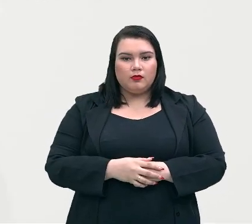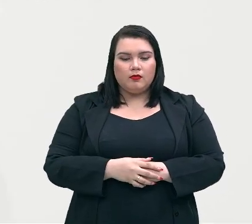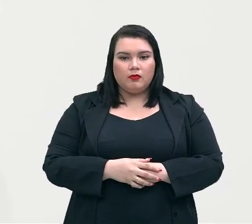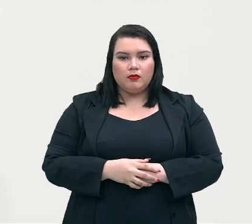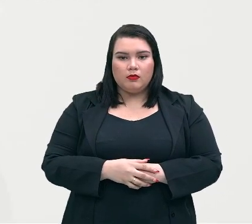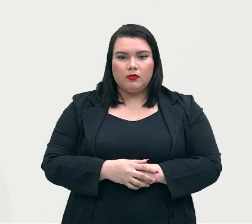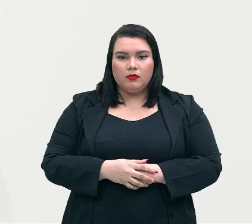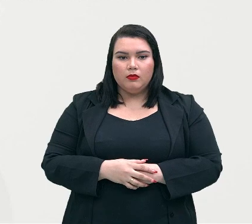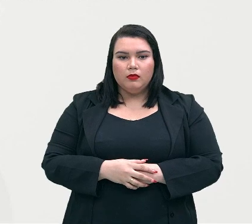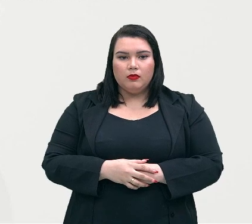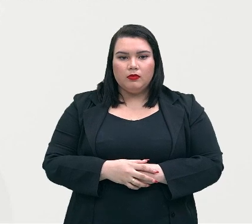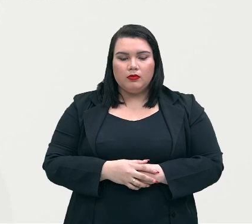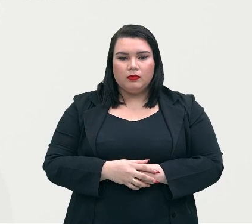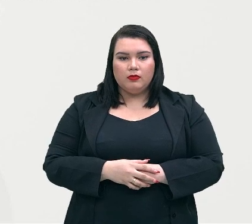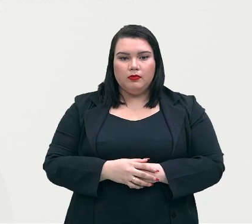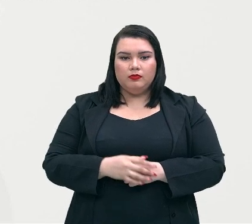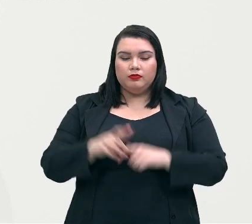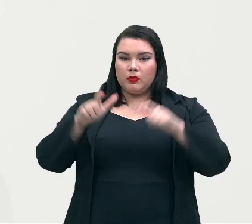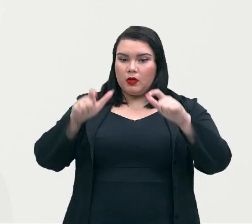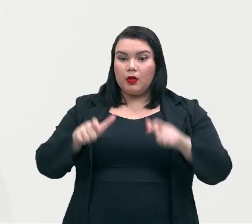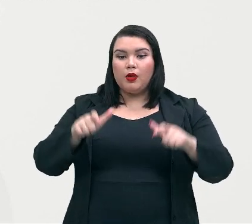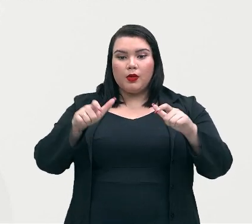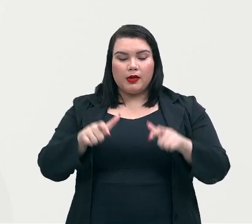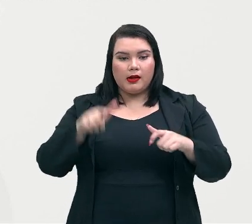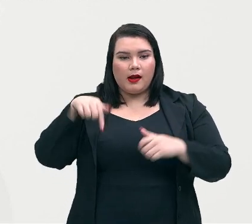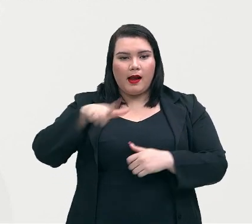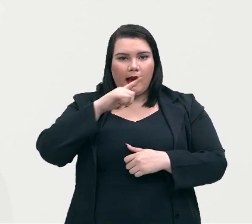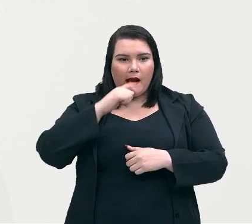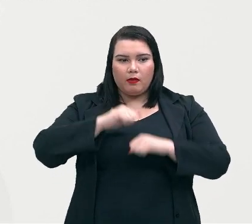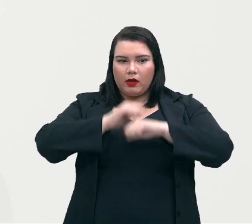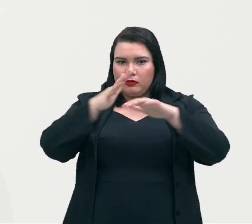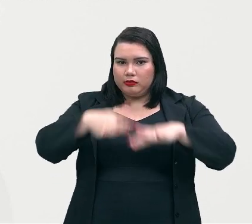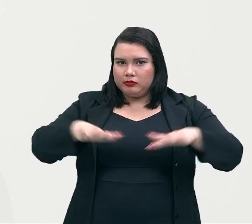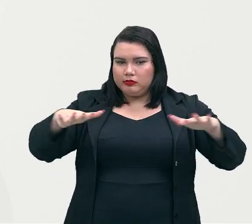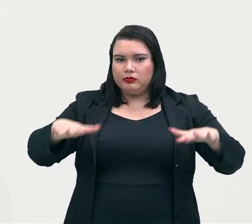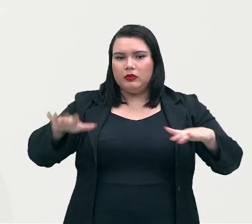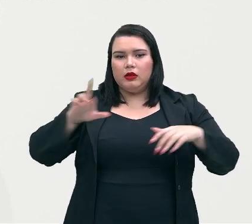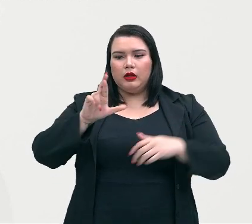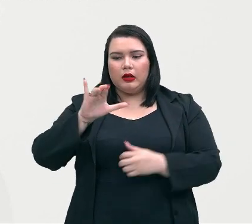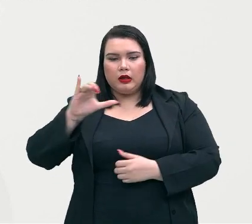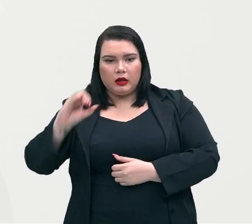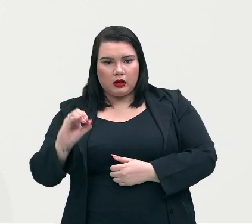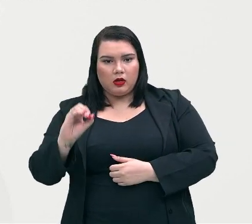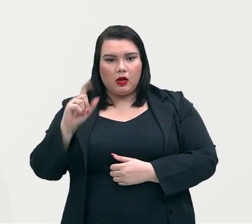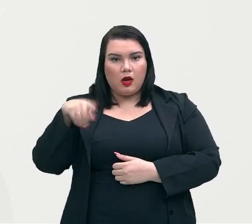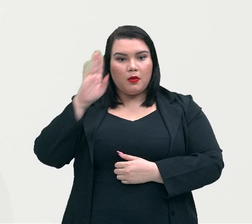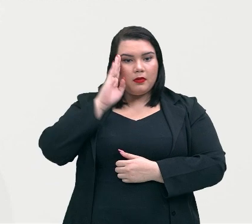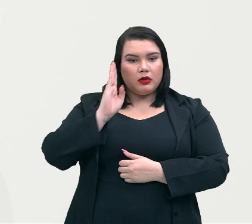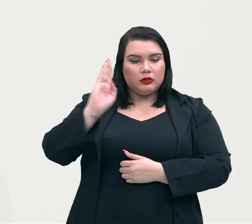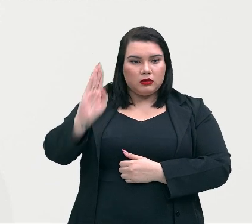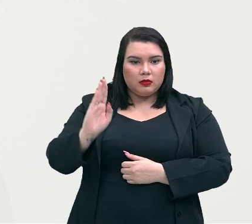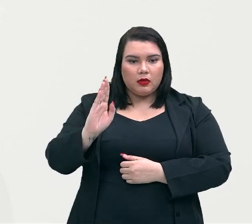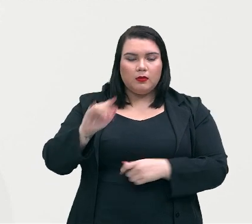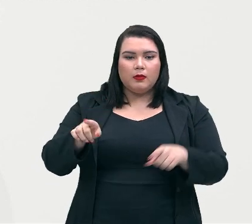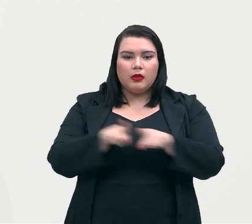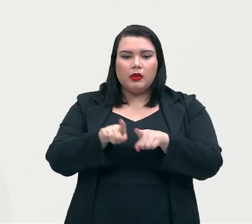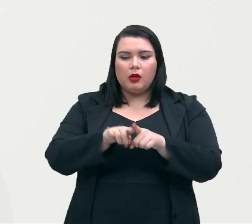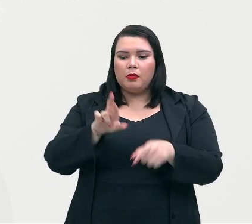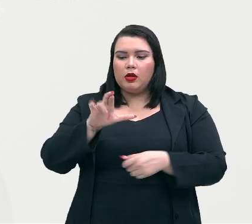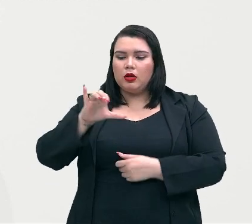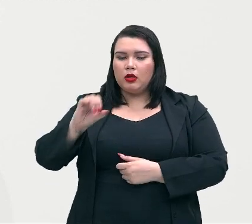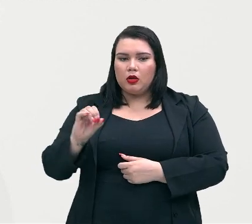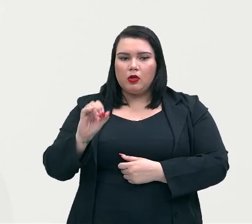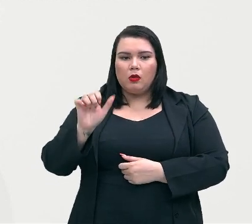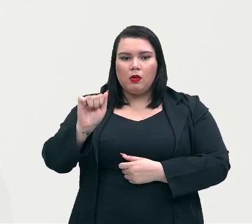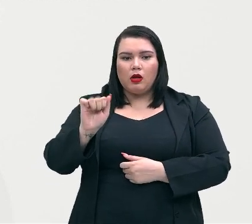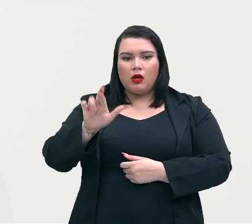que essa parte ali dos mananciais de água que pega o rio Tocantins como o rio principal e o rio Araguaia,